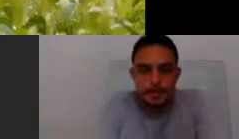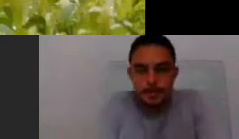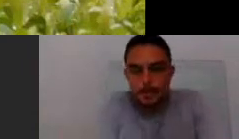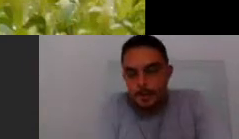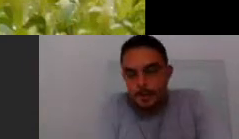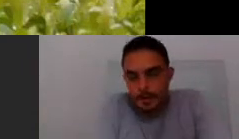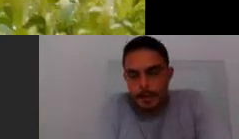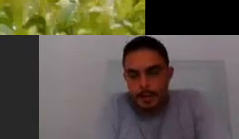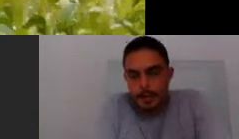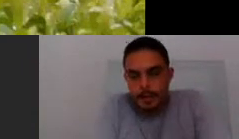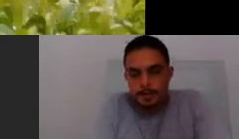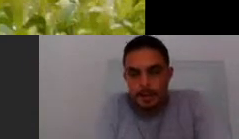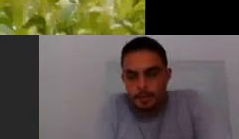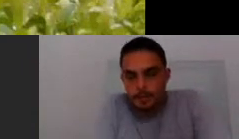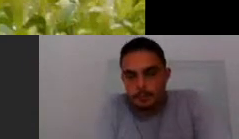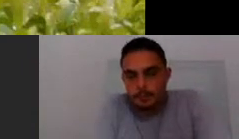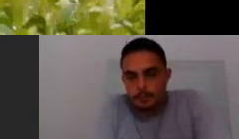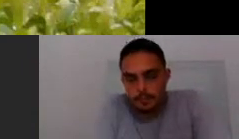né? Que são